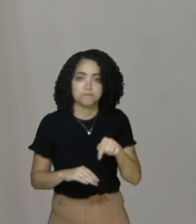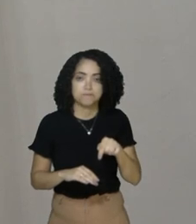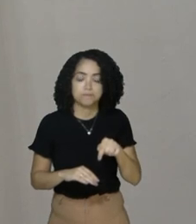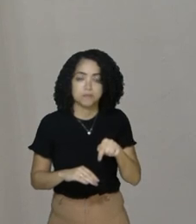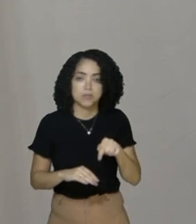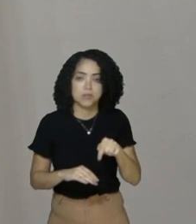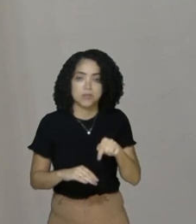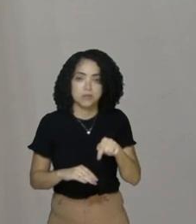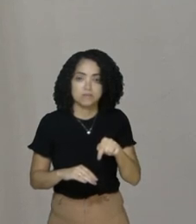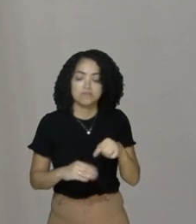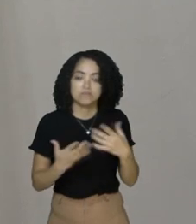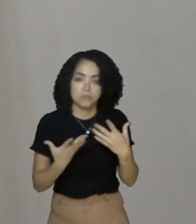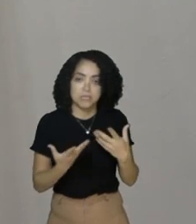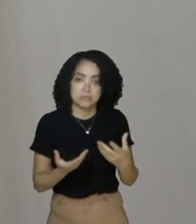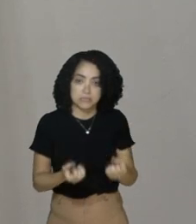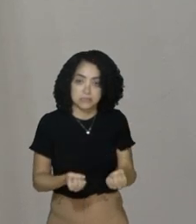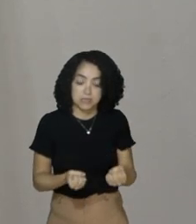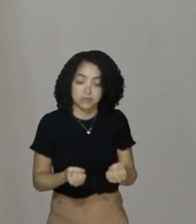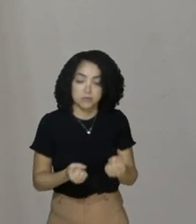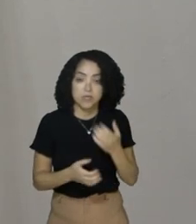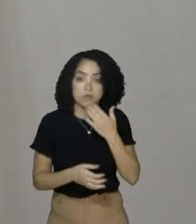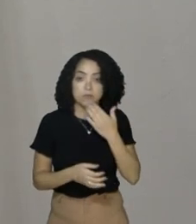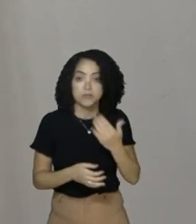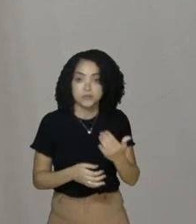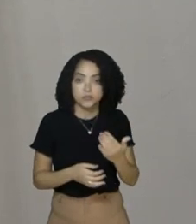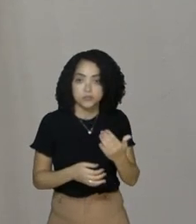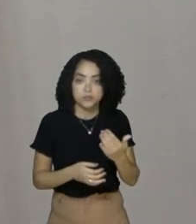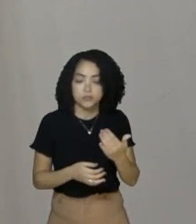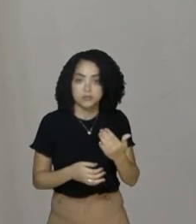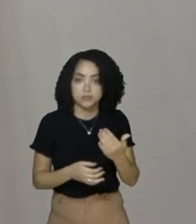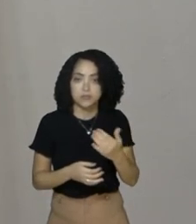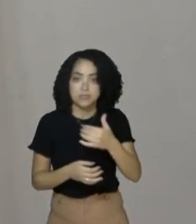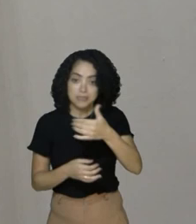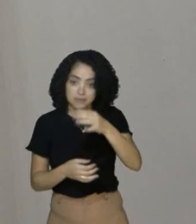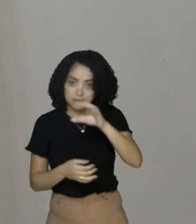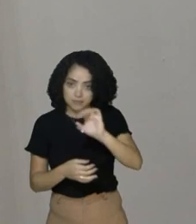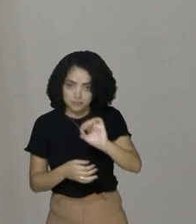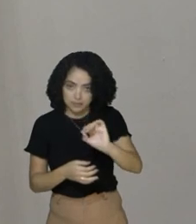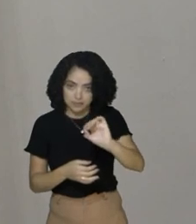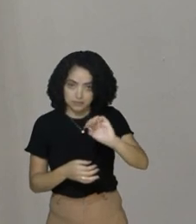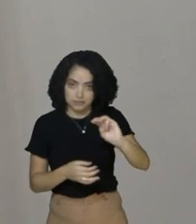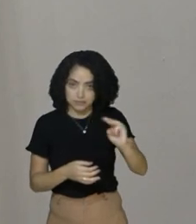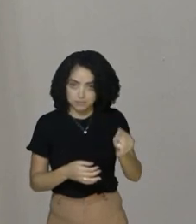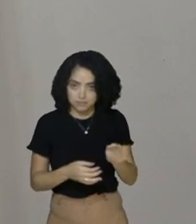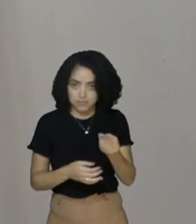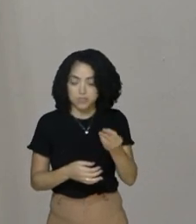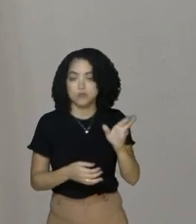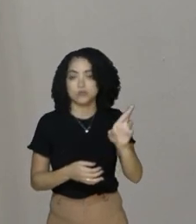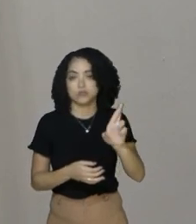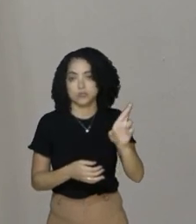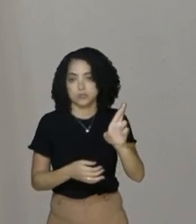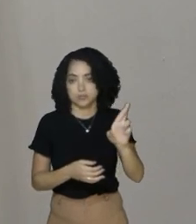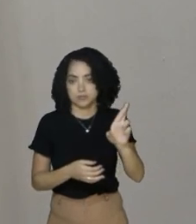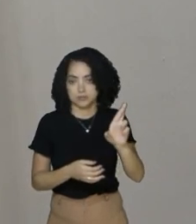e fui atendido. Eu pedi 10 milhões de reais